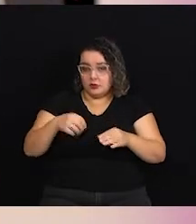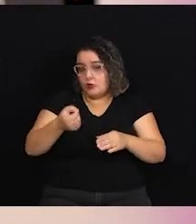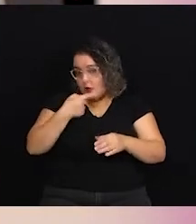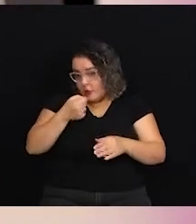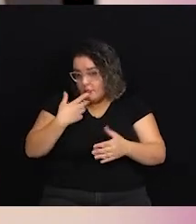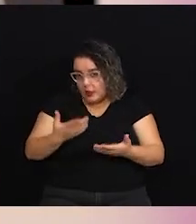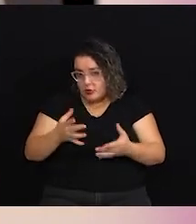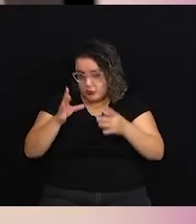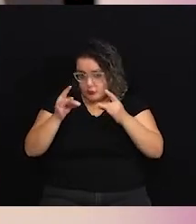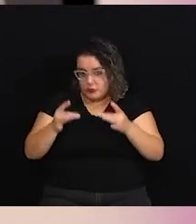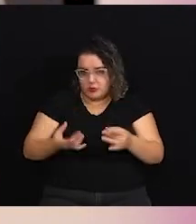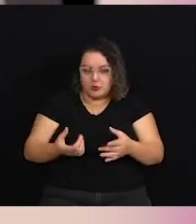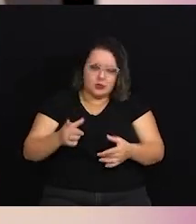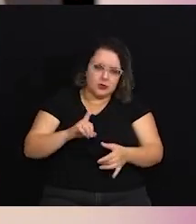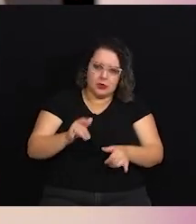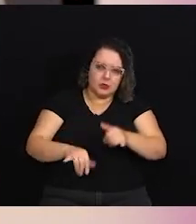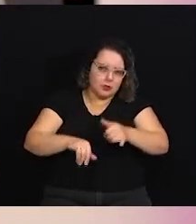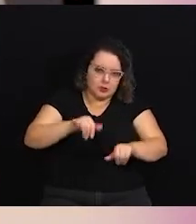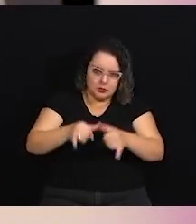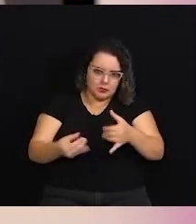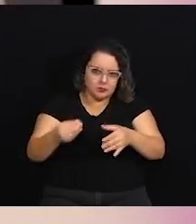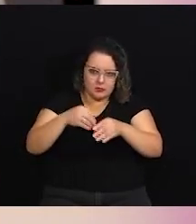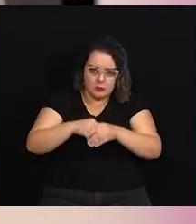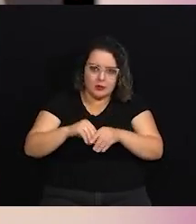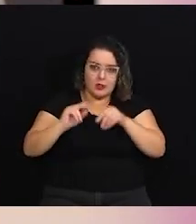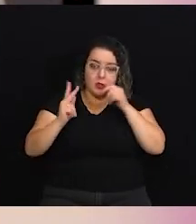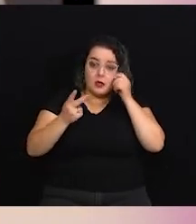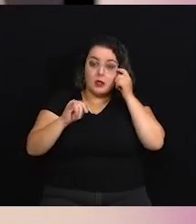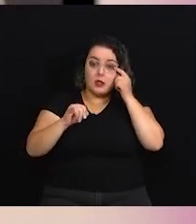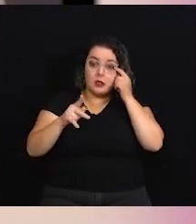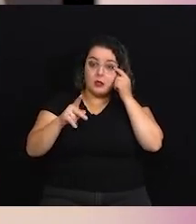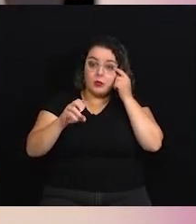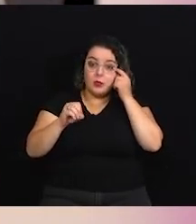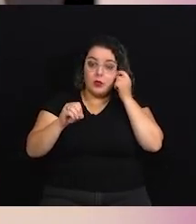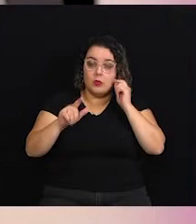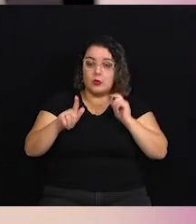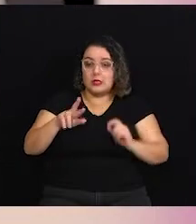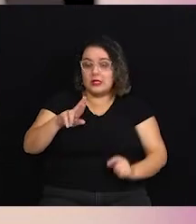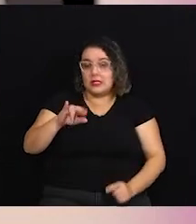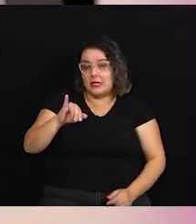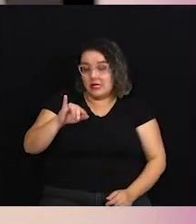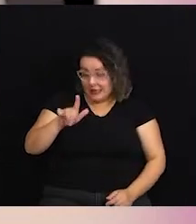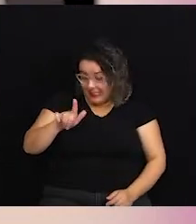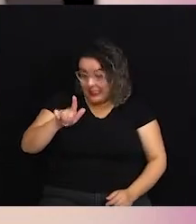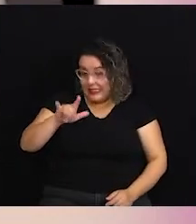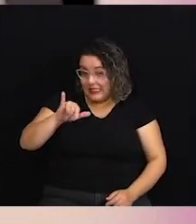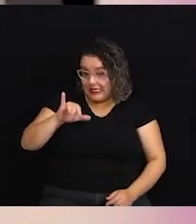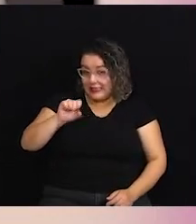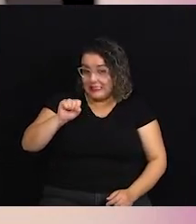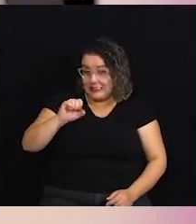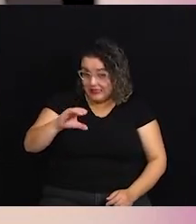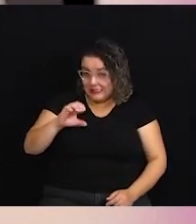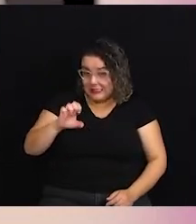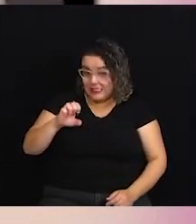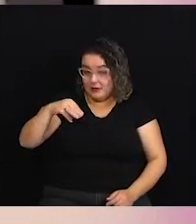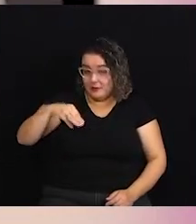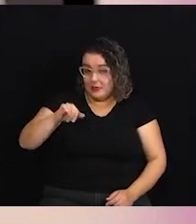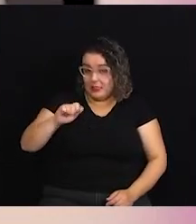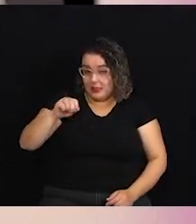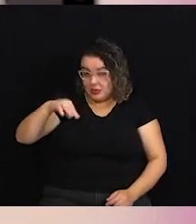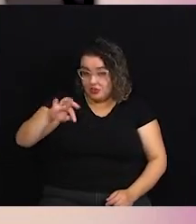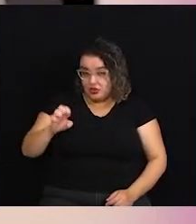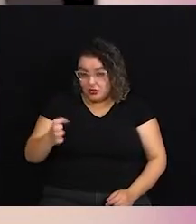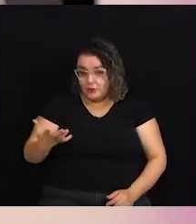tem substâncias que são Hipoglicemia o que que é isso só um são substâncias são medicações